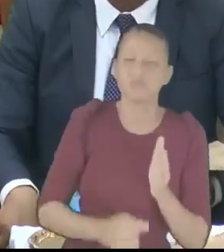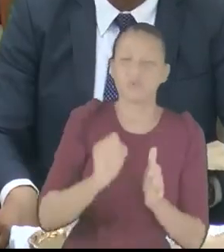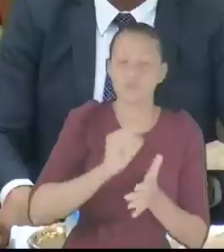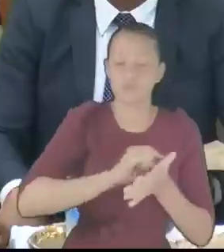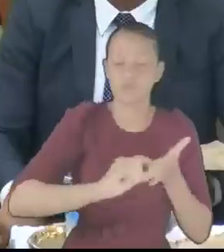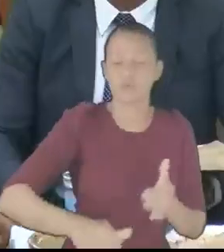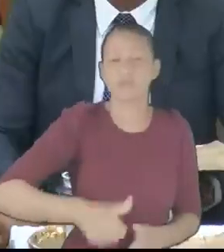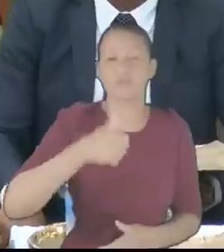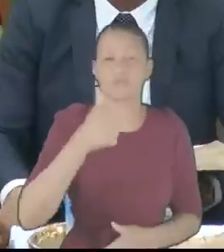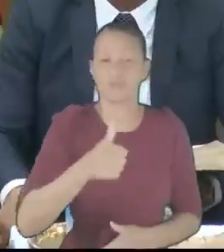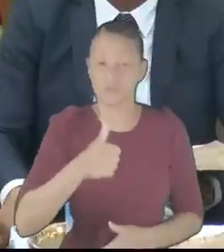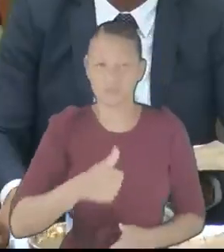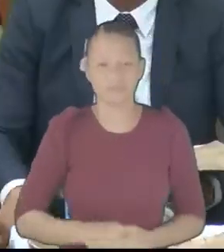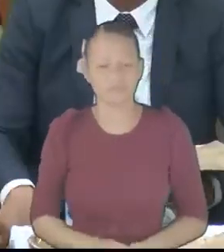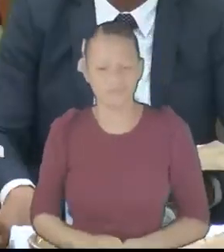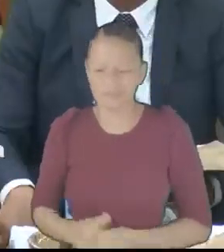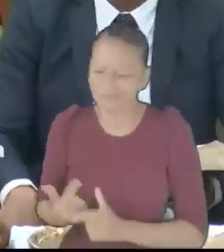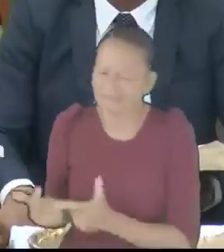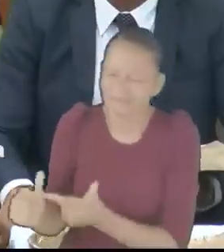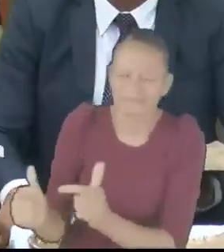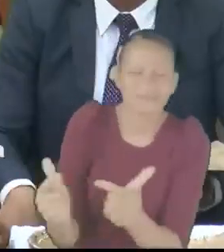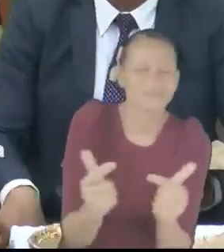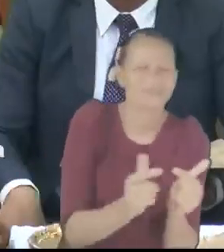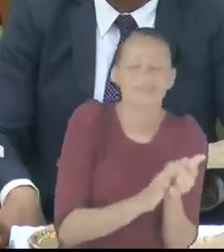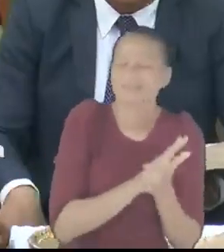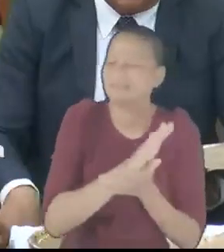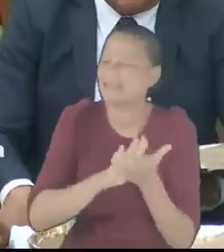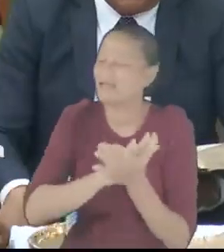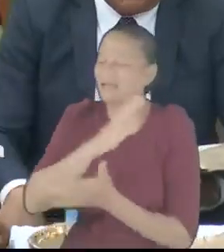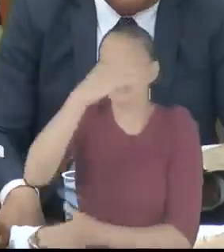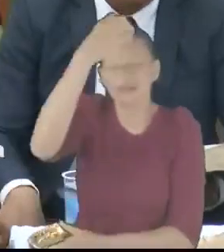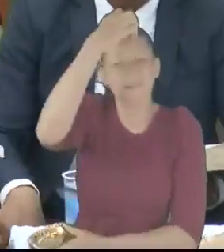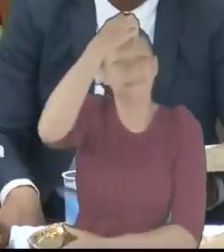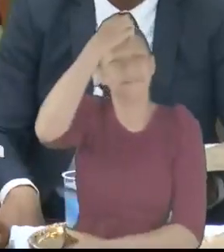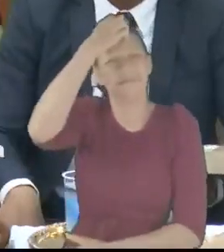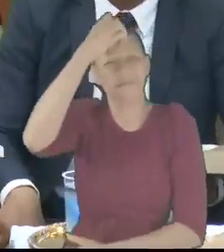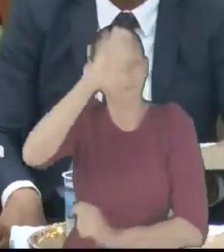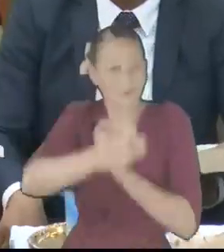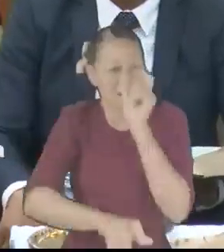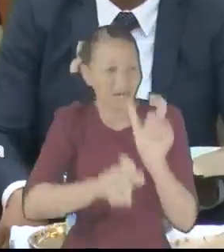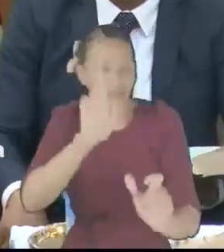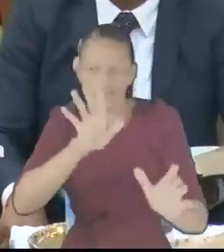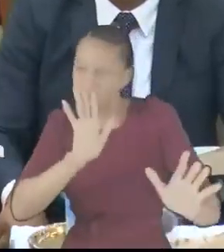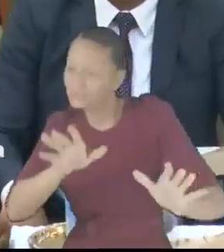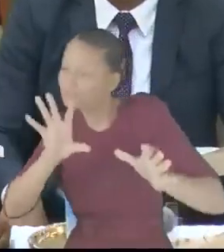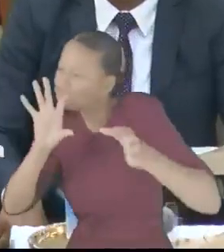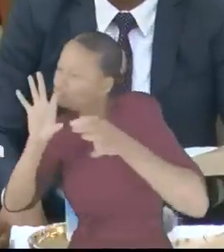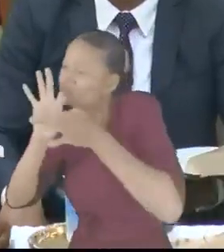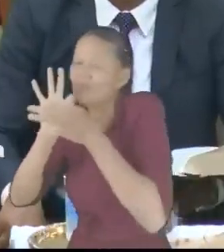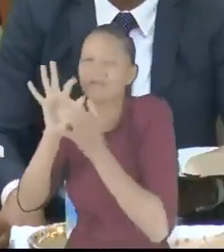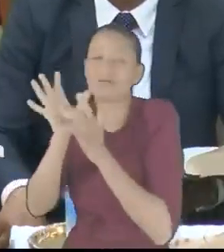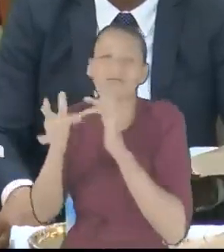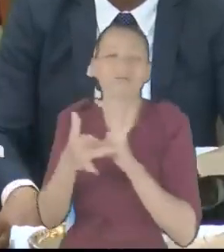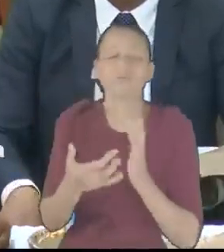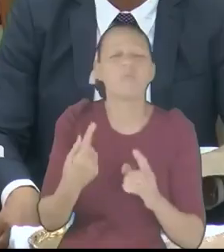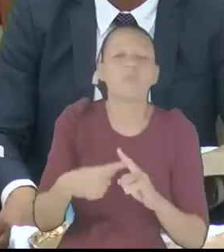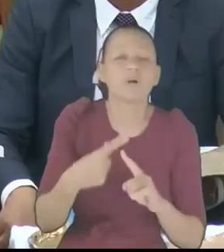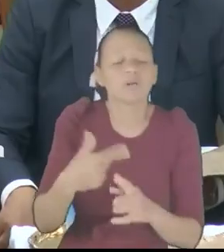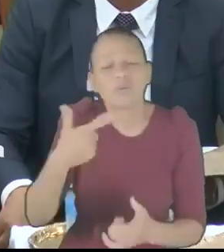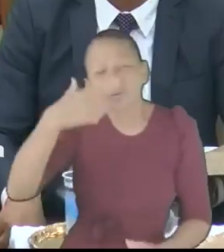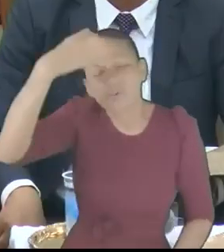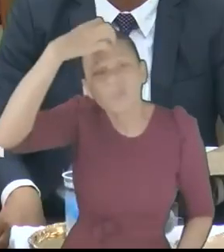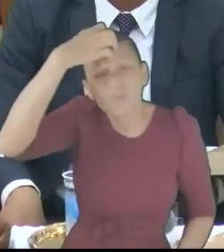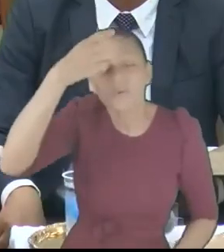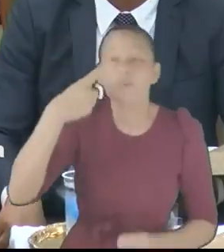disse: nenhuma condenação há para quem, meus amados irmãos? Por que não há condenação?